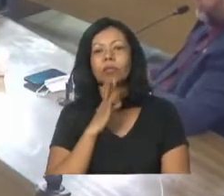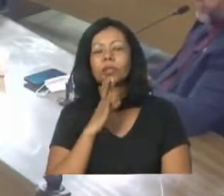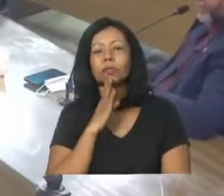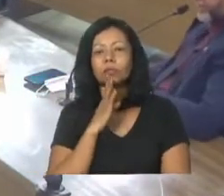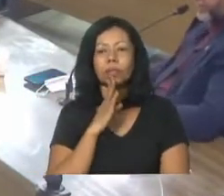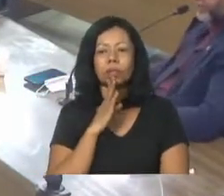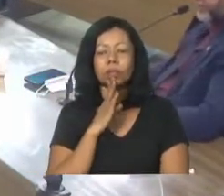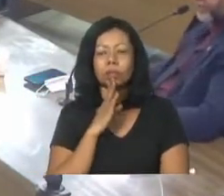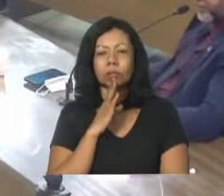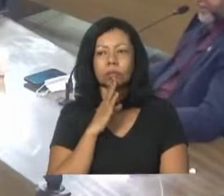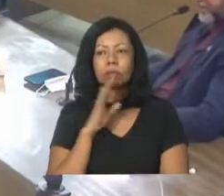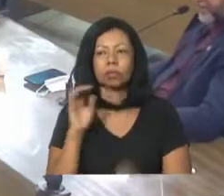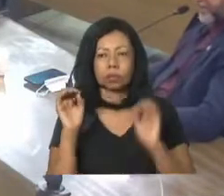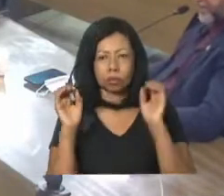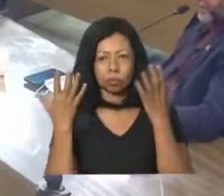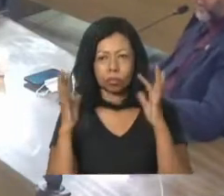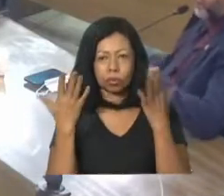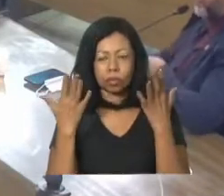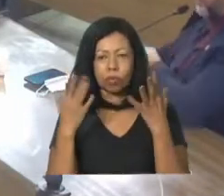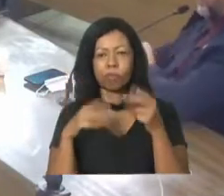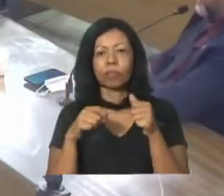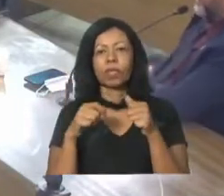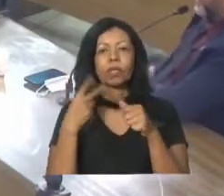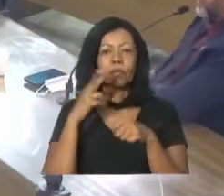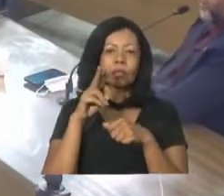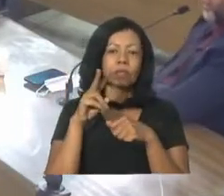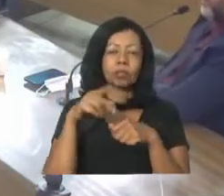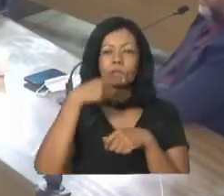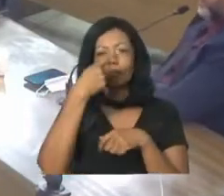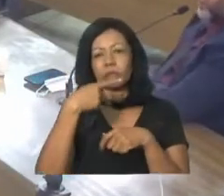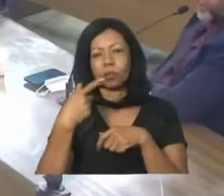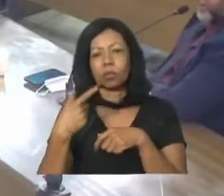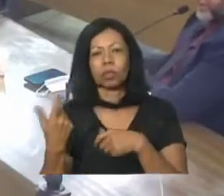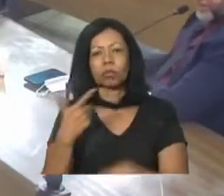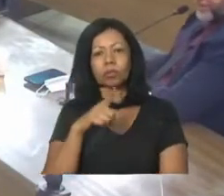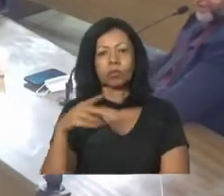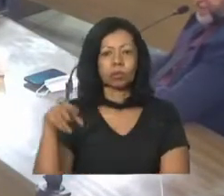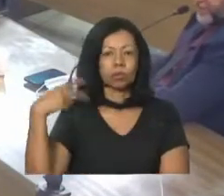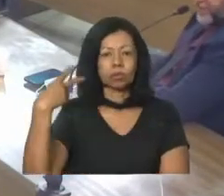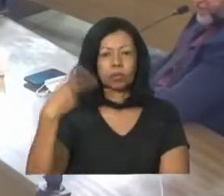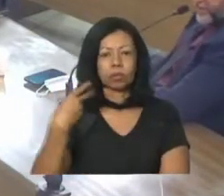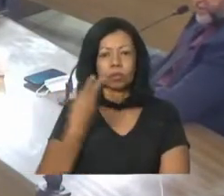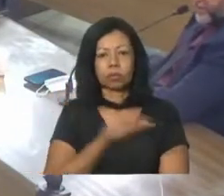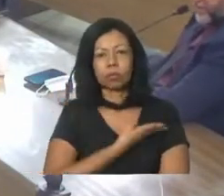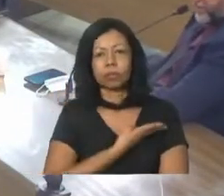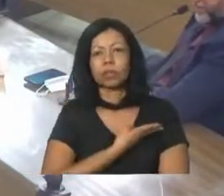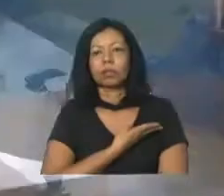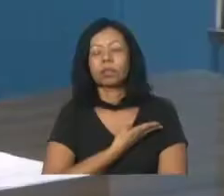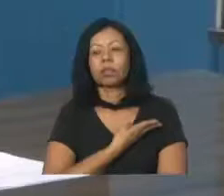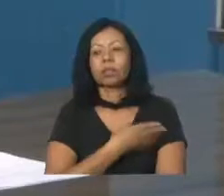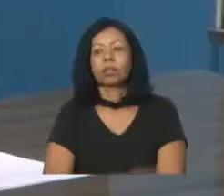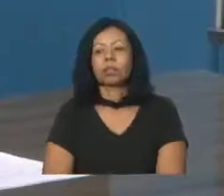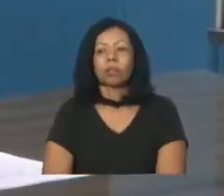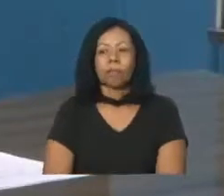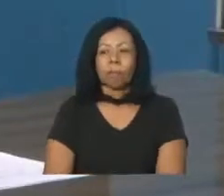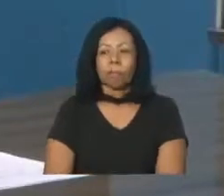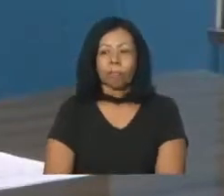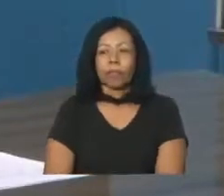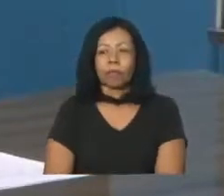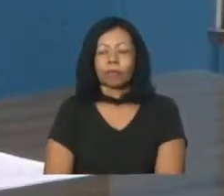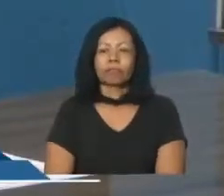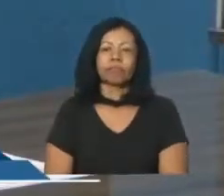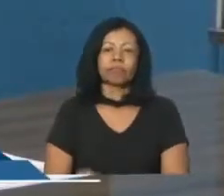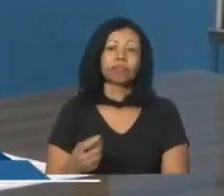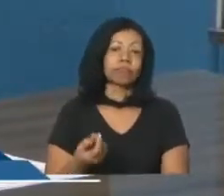né, por essa moção. E ouvindo atentamente aqui os companheiros, eu volto